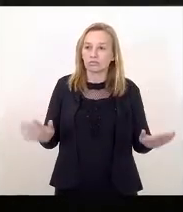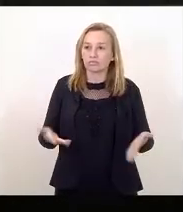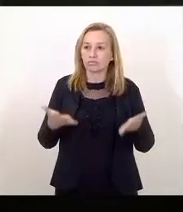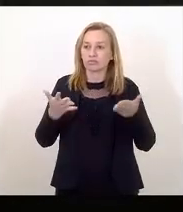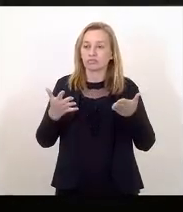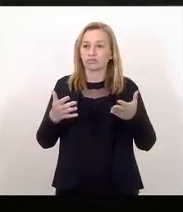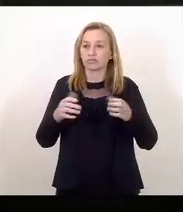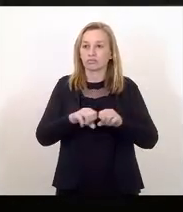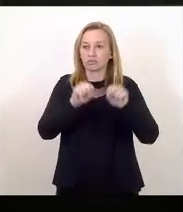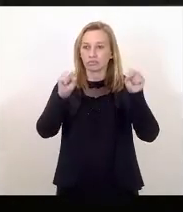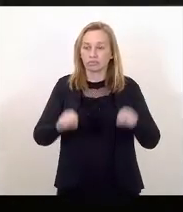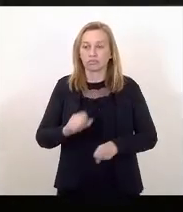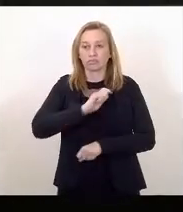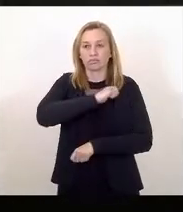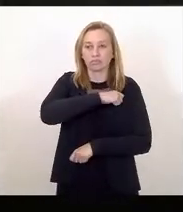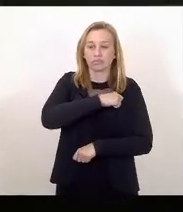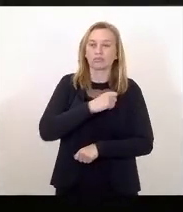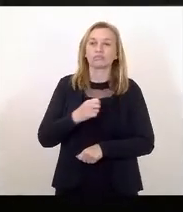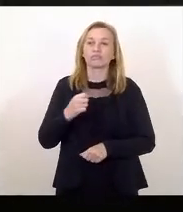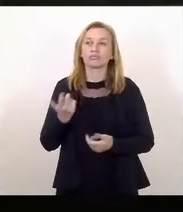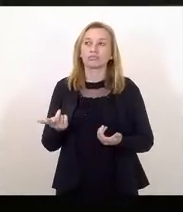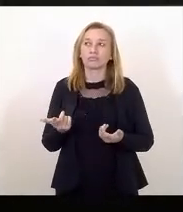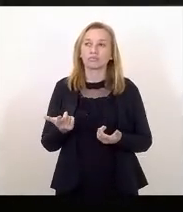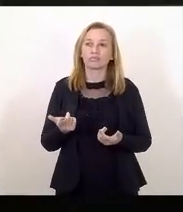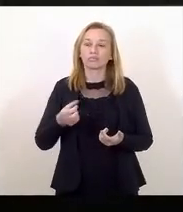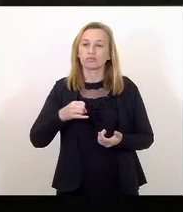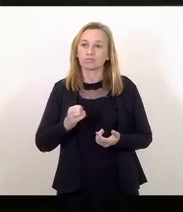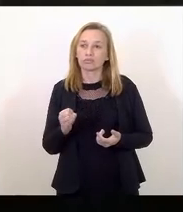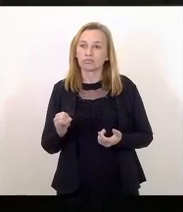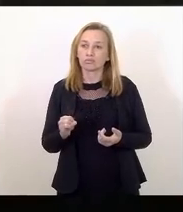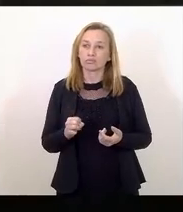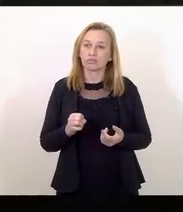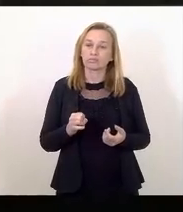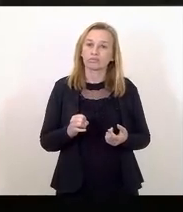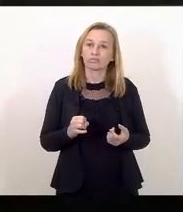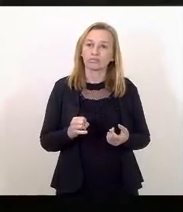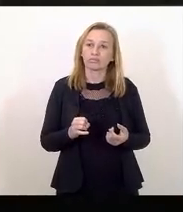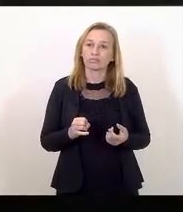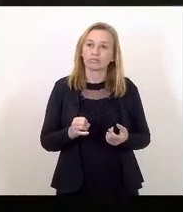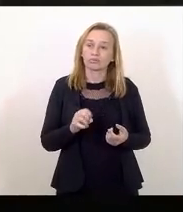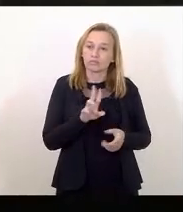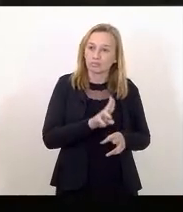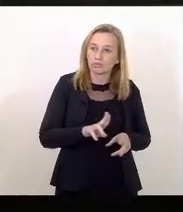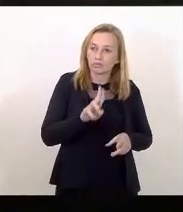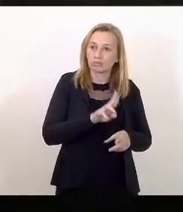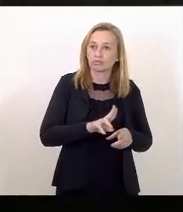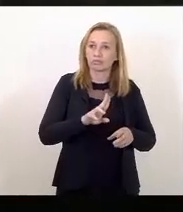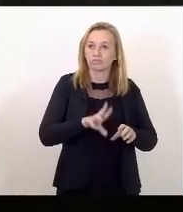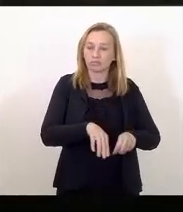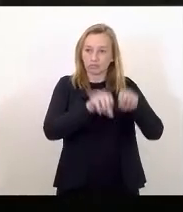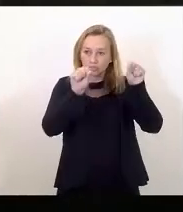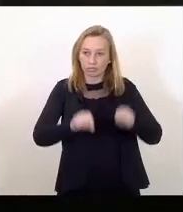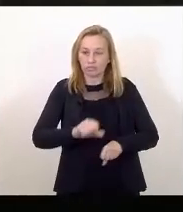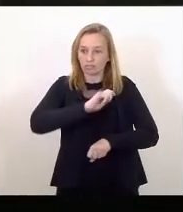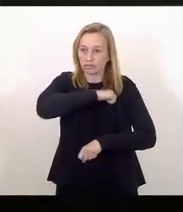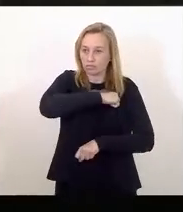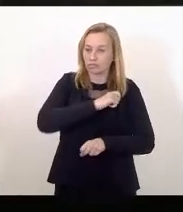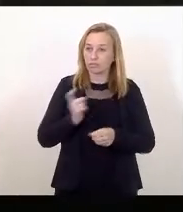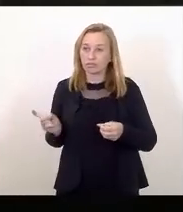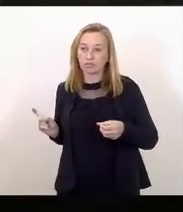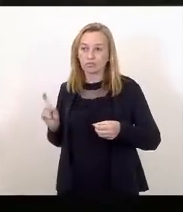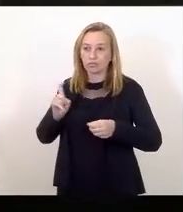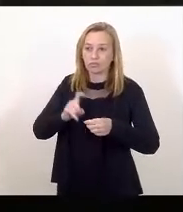fiscal. Discutimos se a ferramenta do incentivo fiscal está sendo voltada para a